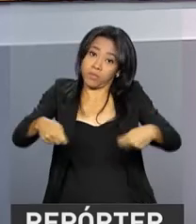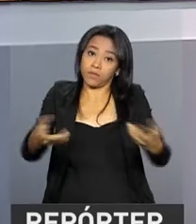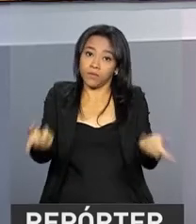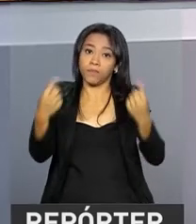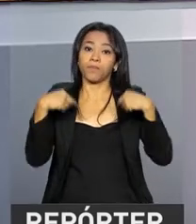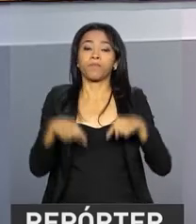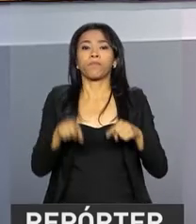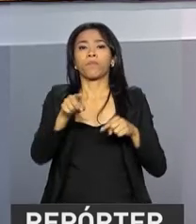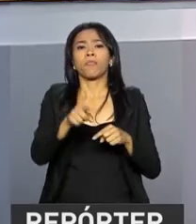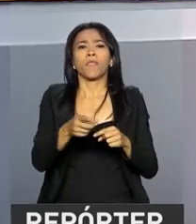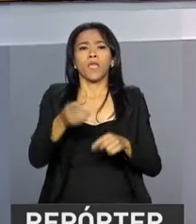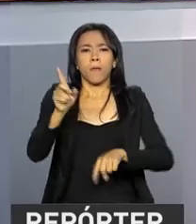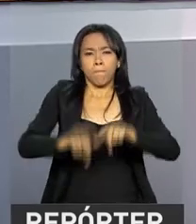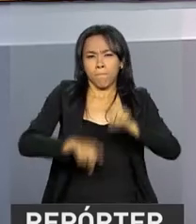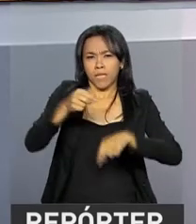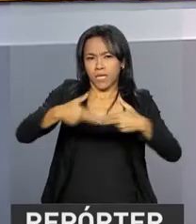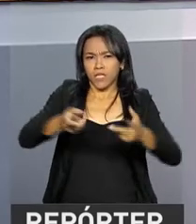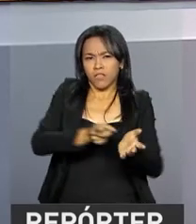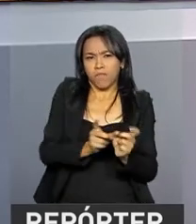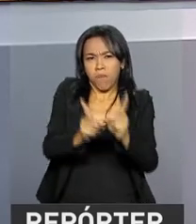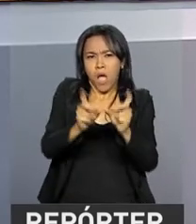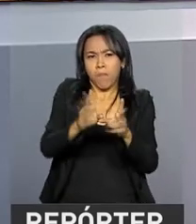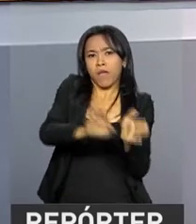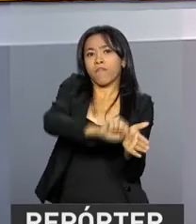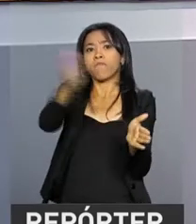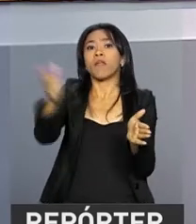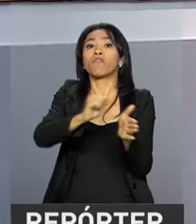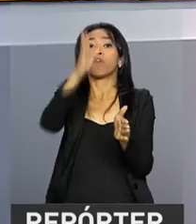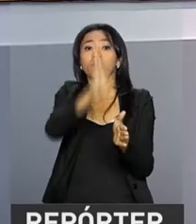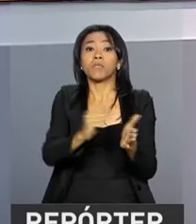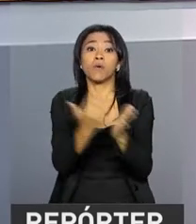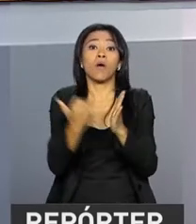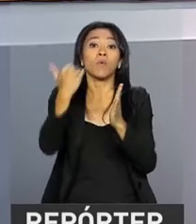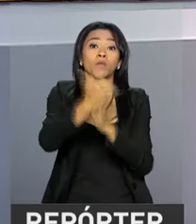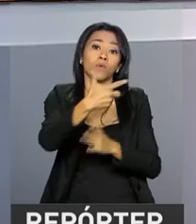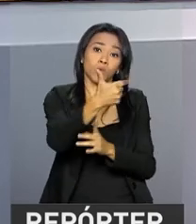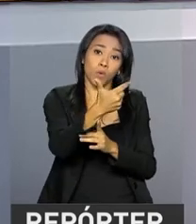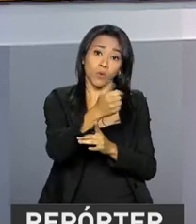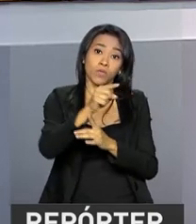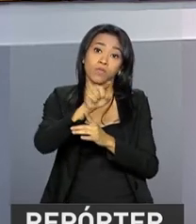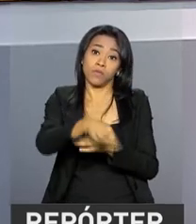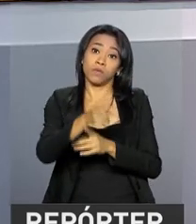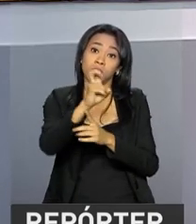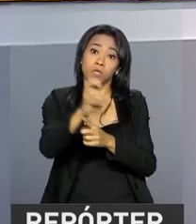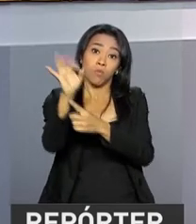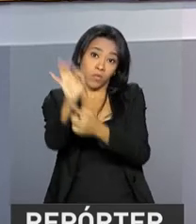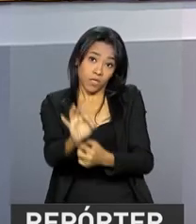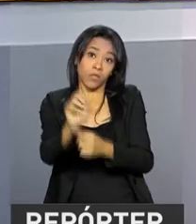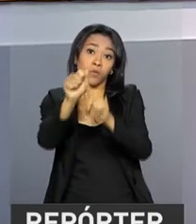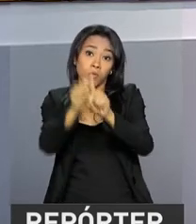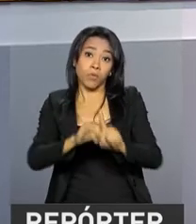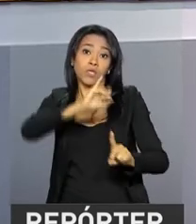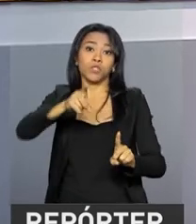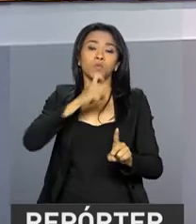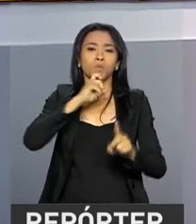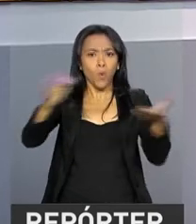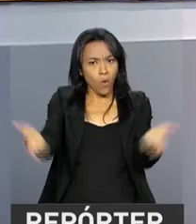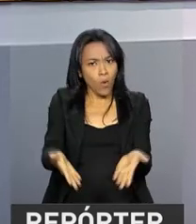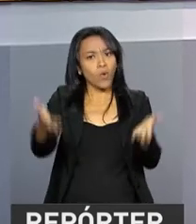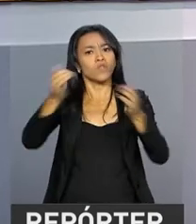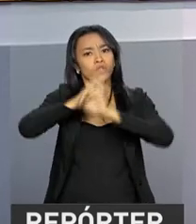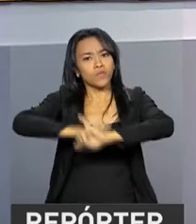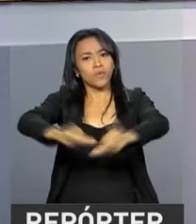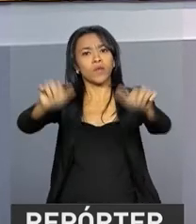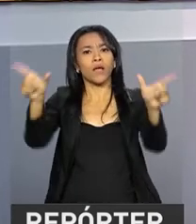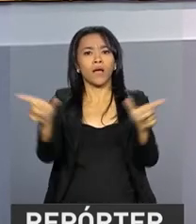volume das exportações brasileiras cresceu 12 6 por cento em julho os dados foram divulgados hoje pela fundação